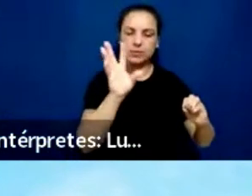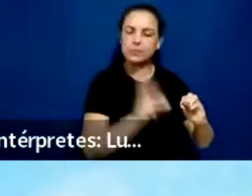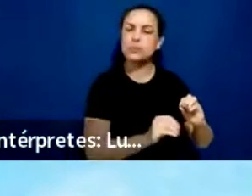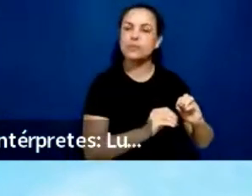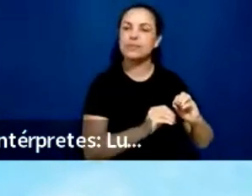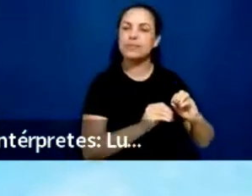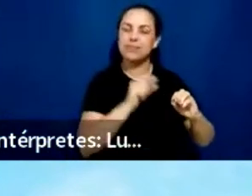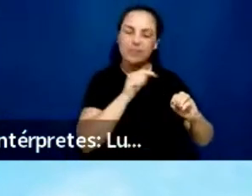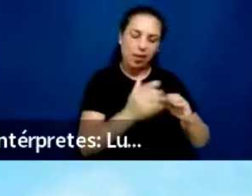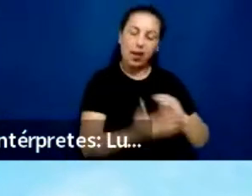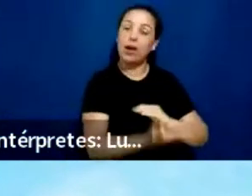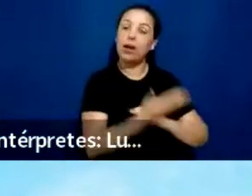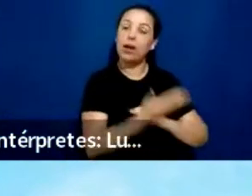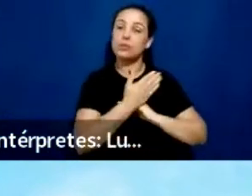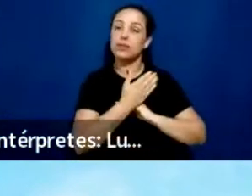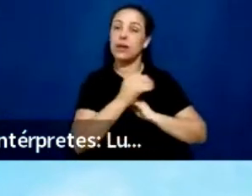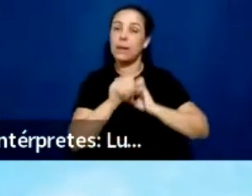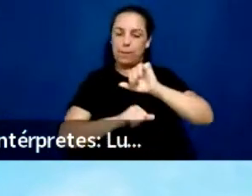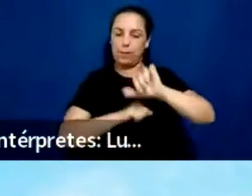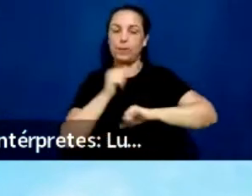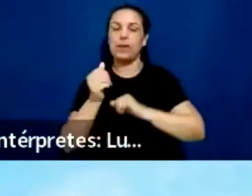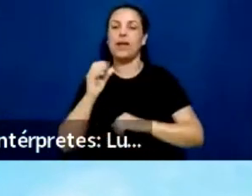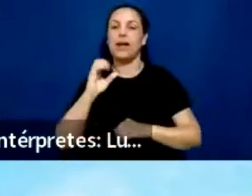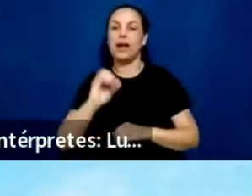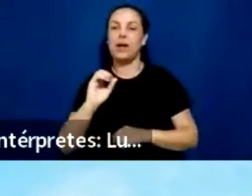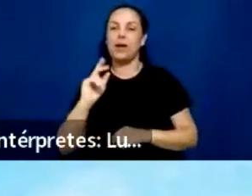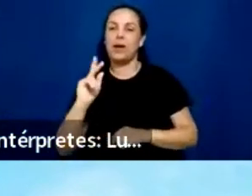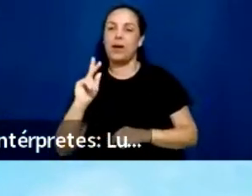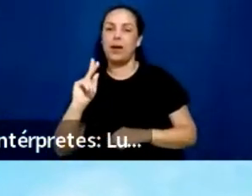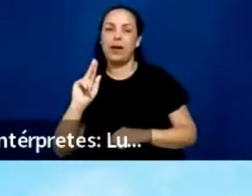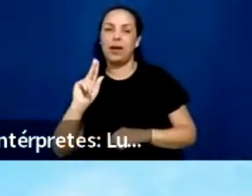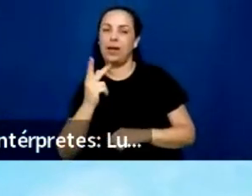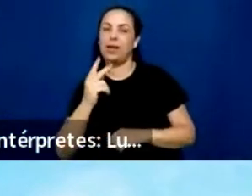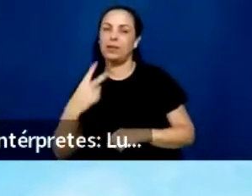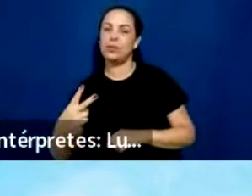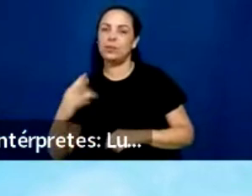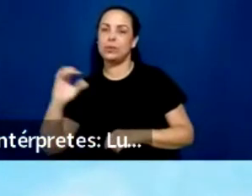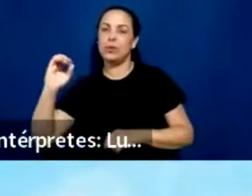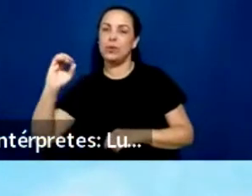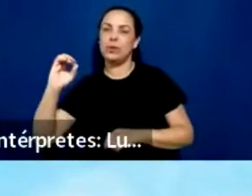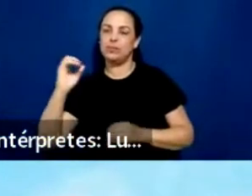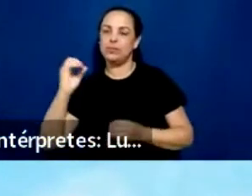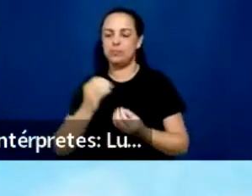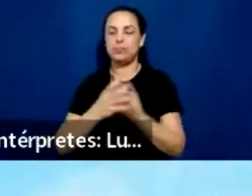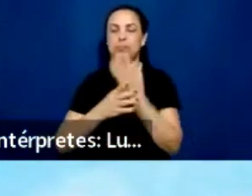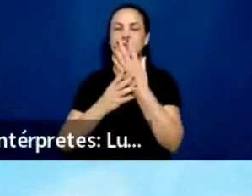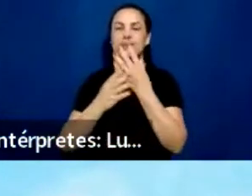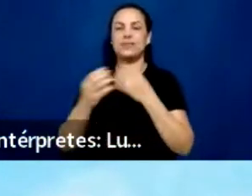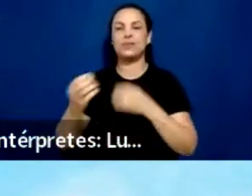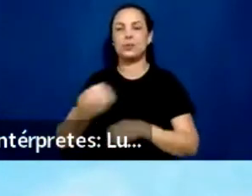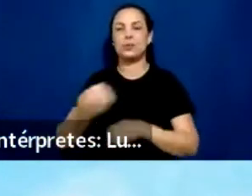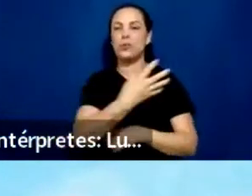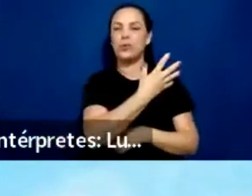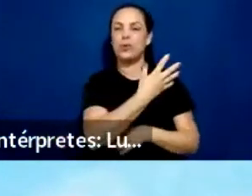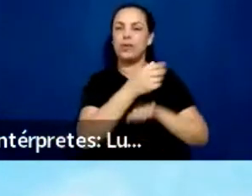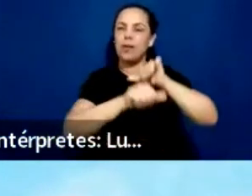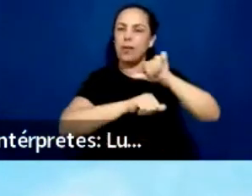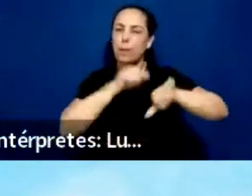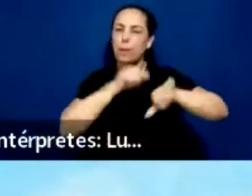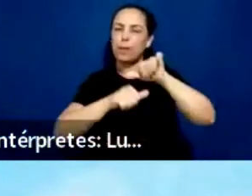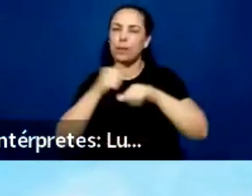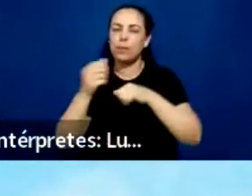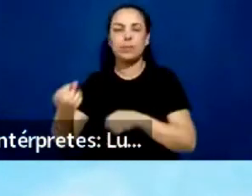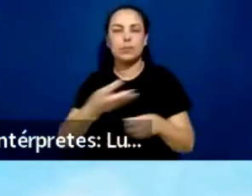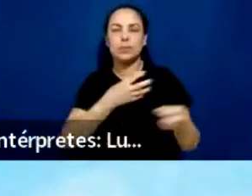organismo e ele formou mais água, então mais uma molécula de água. Então, aqui a gente está falando que o organismo